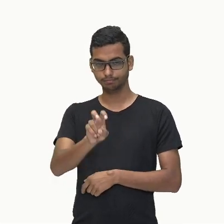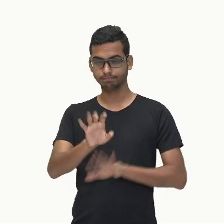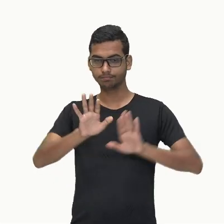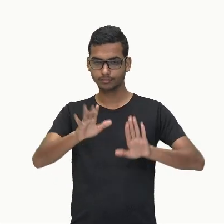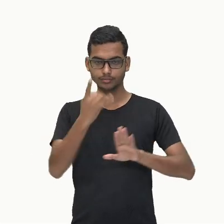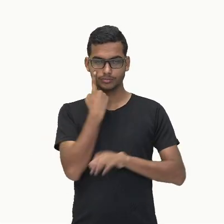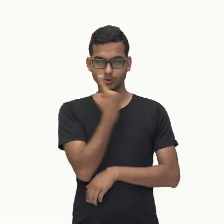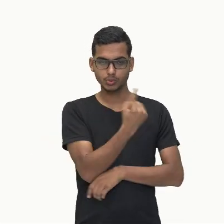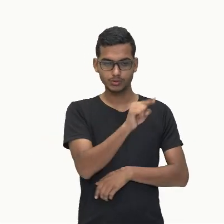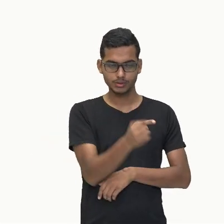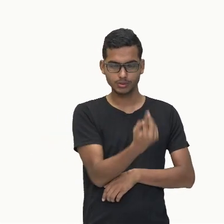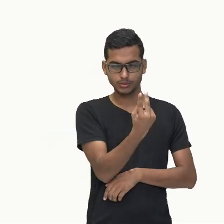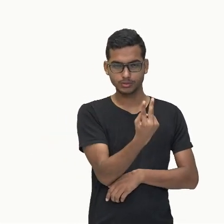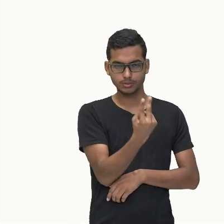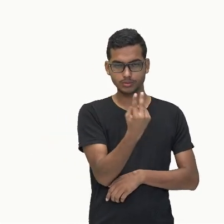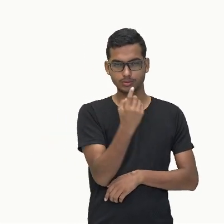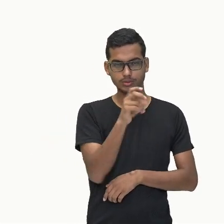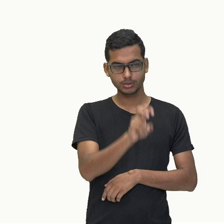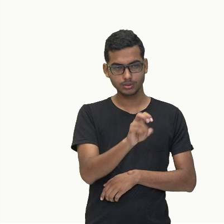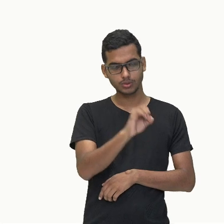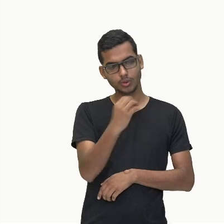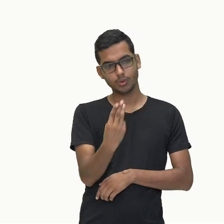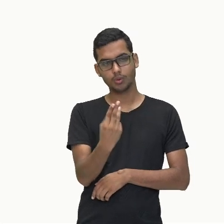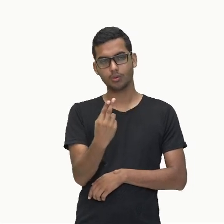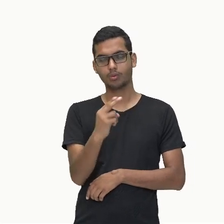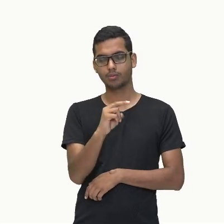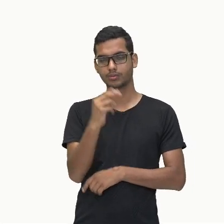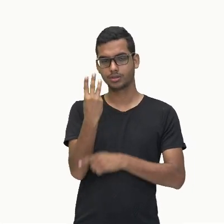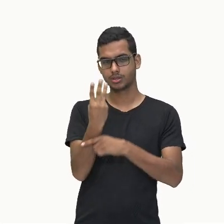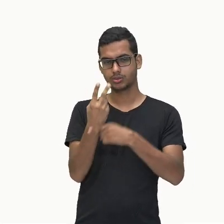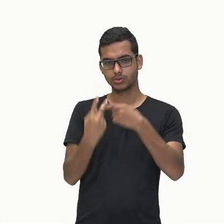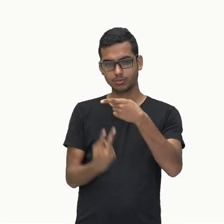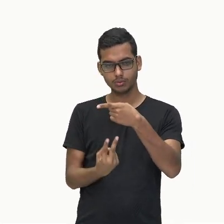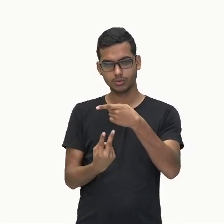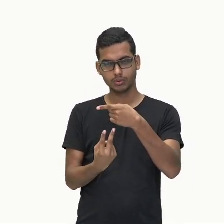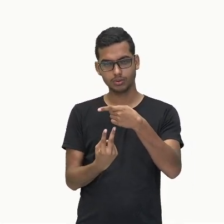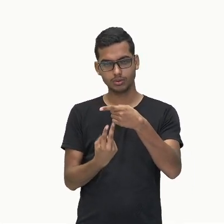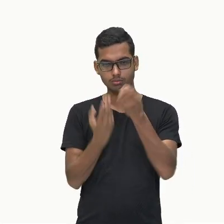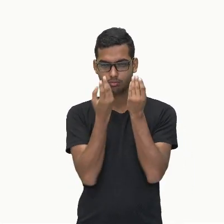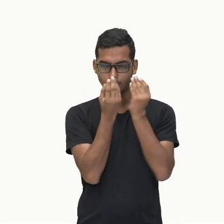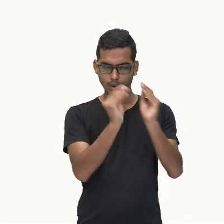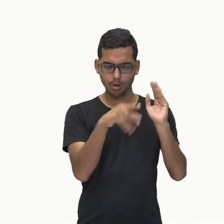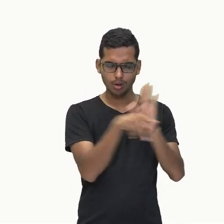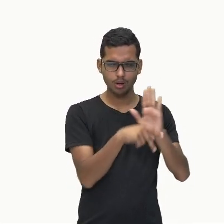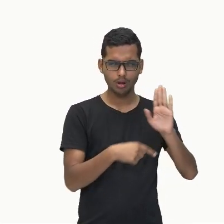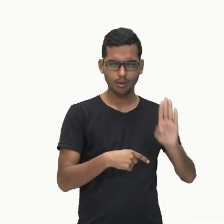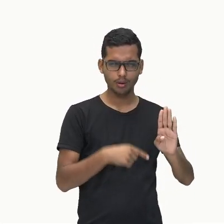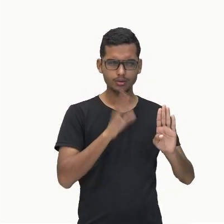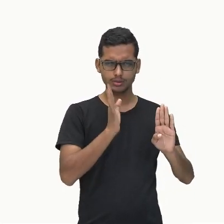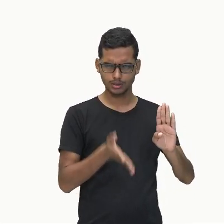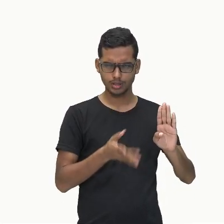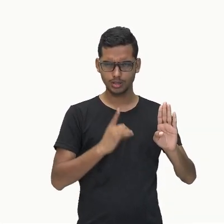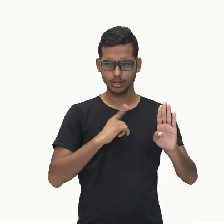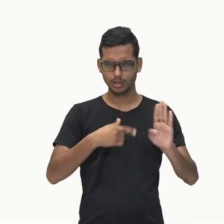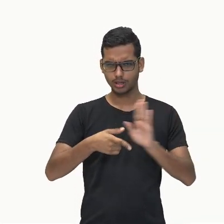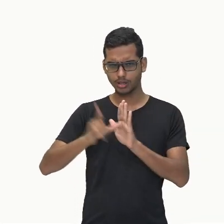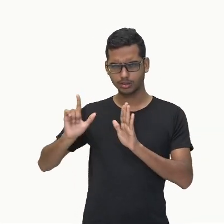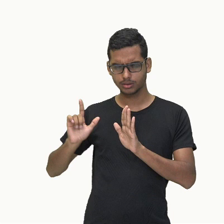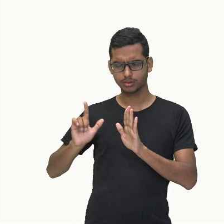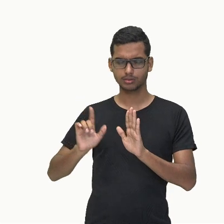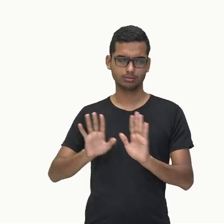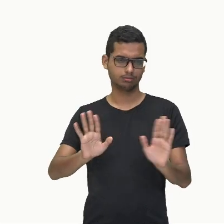nem 1,5 e nem 3 sobre 2 faz parte aqui do conjunto B.